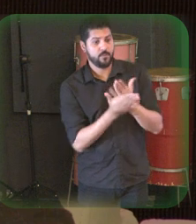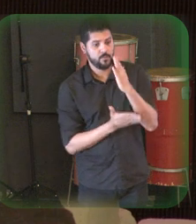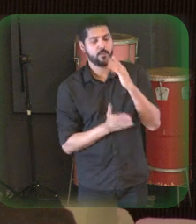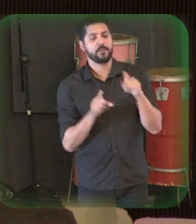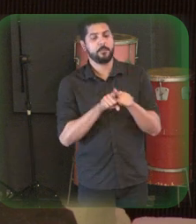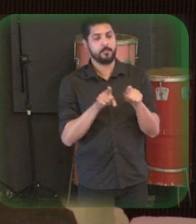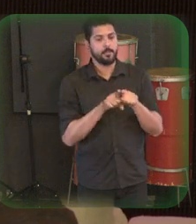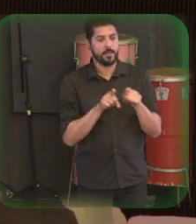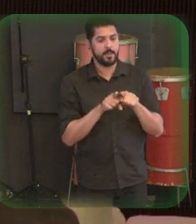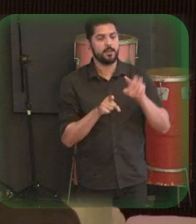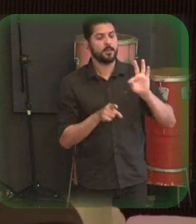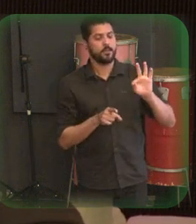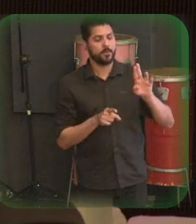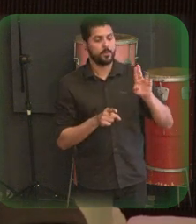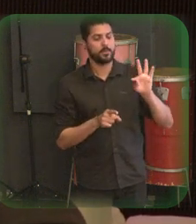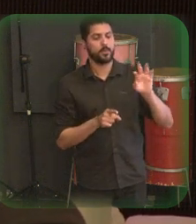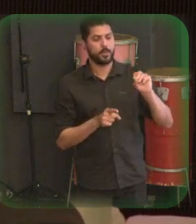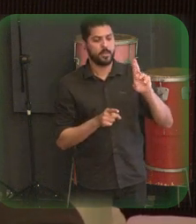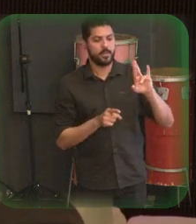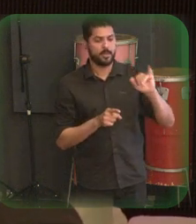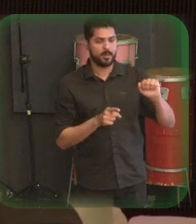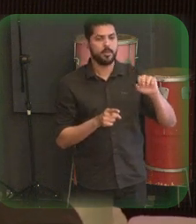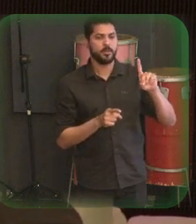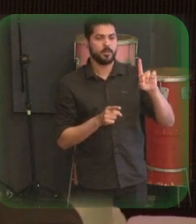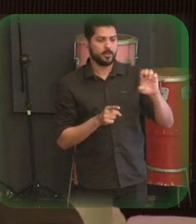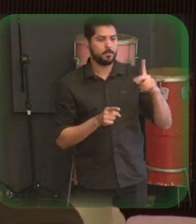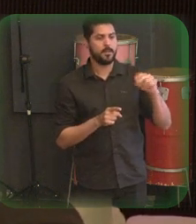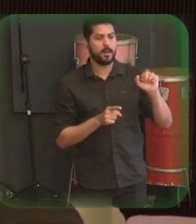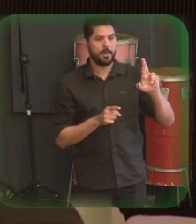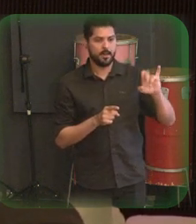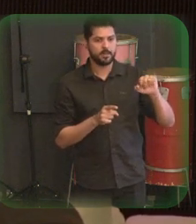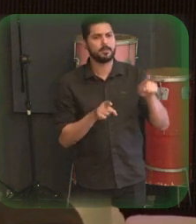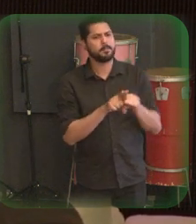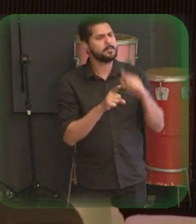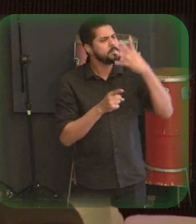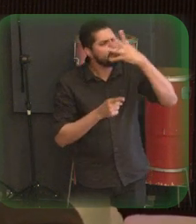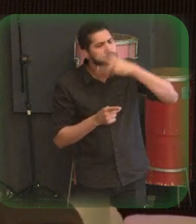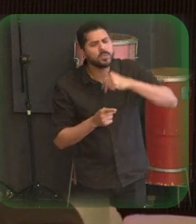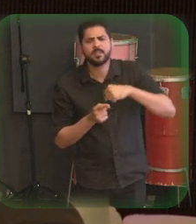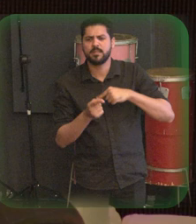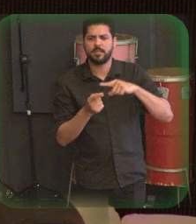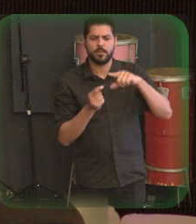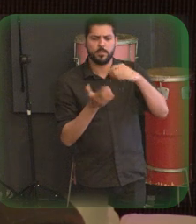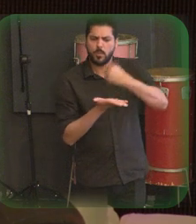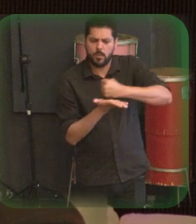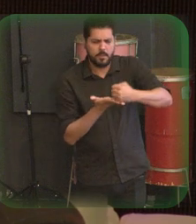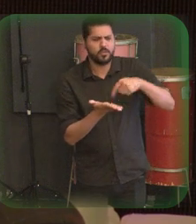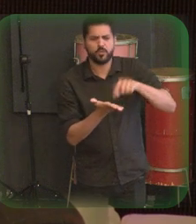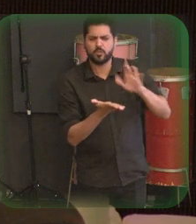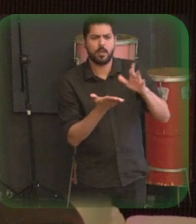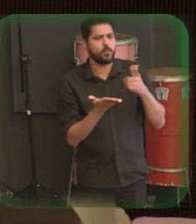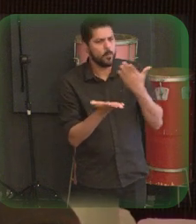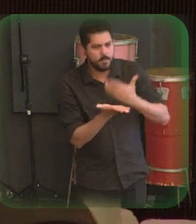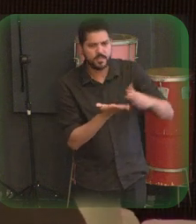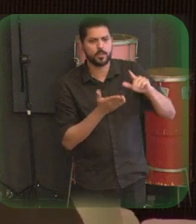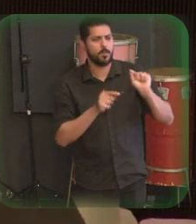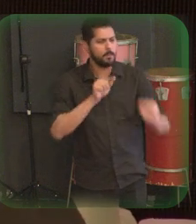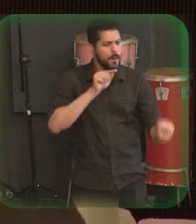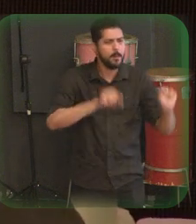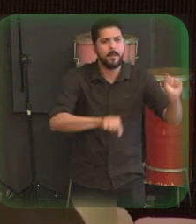é um programa belíssimo, né, que já está sendo aplicado em vários campi do nosso Instituto Federal de Pernambuco,